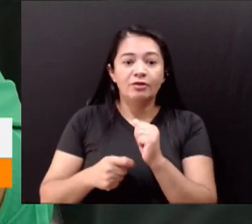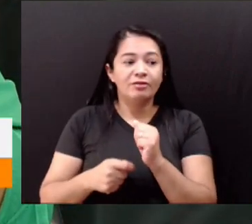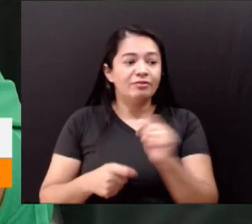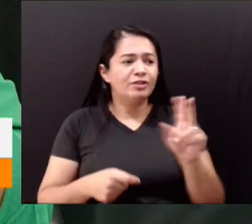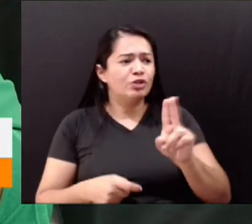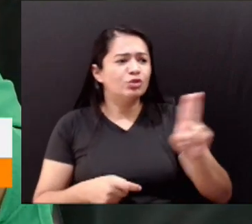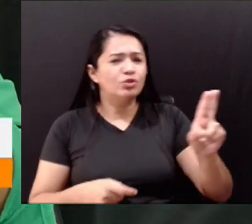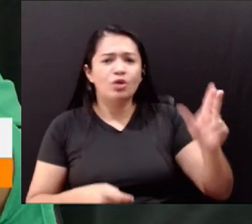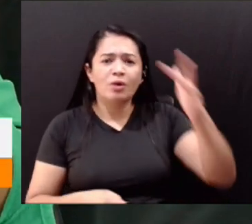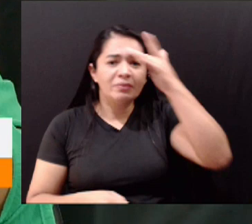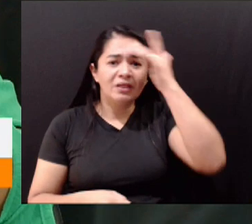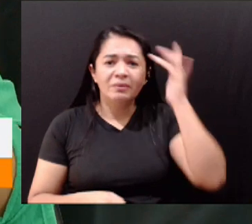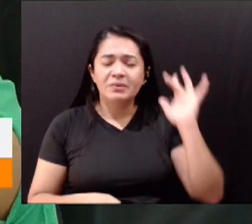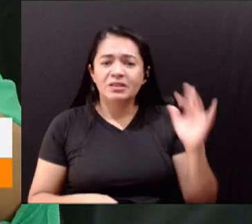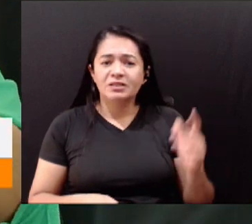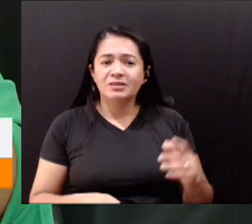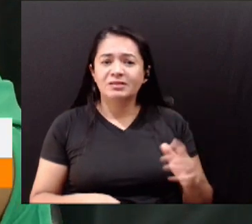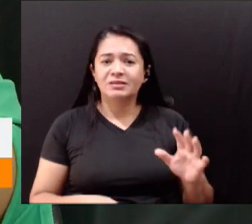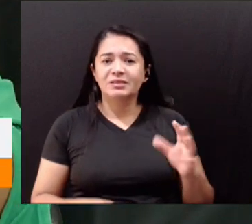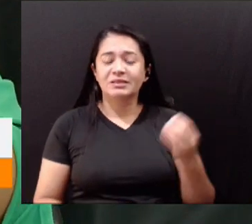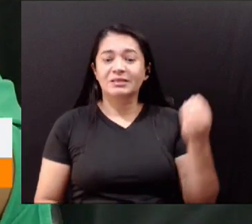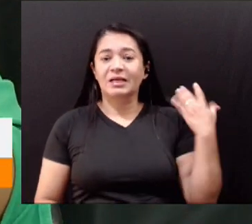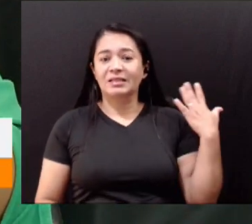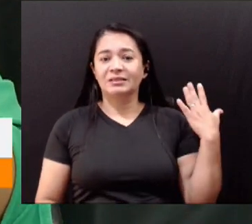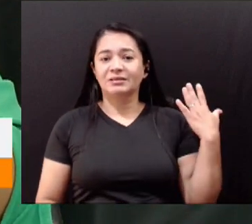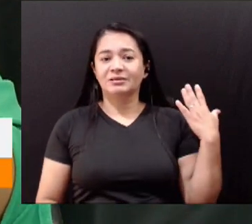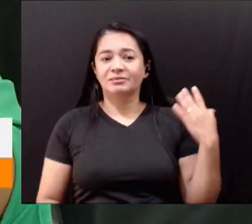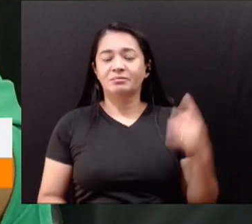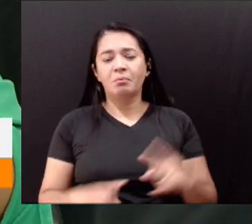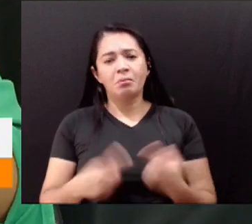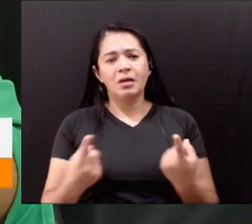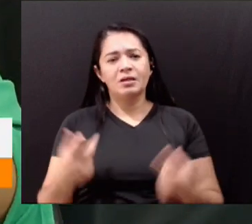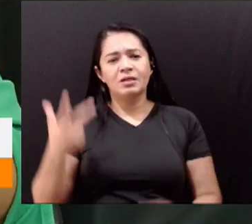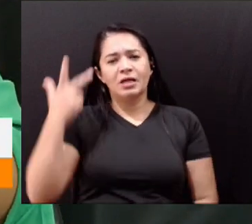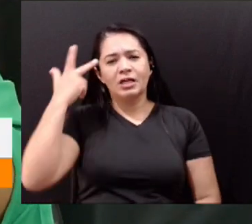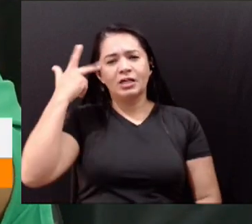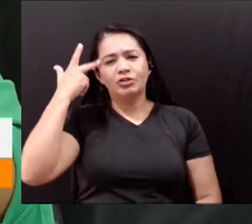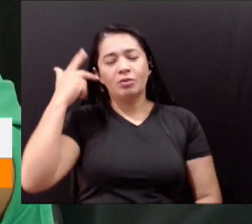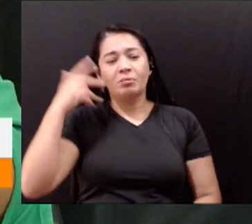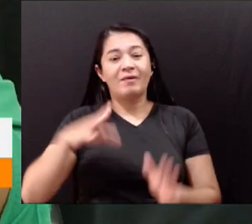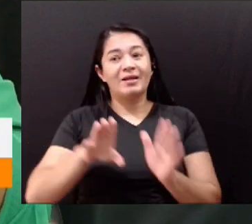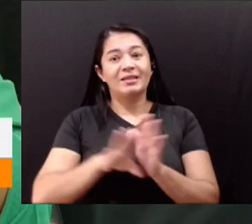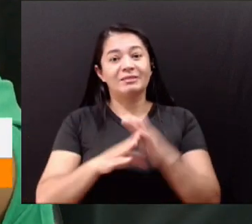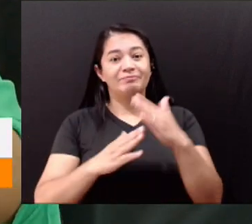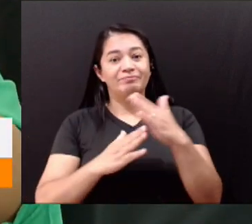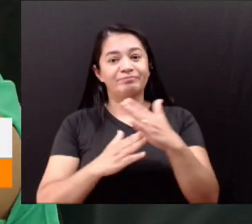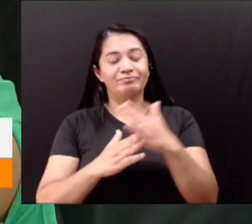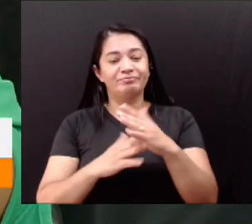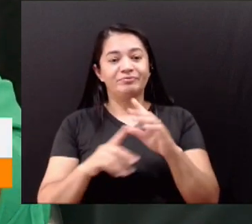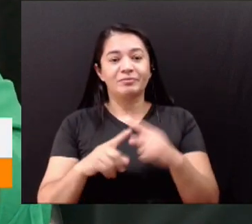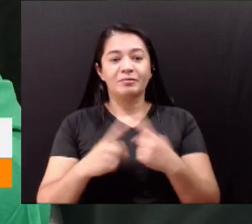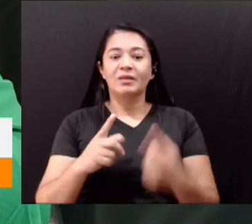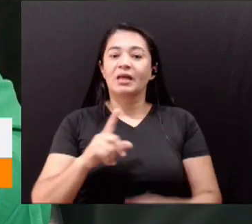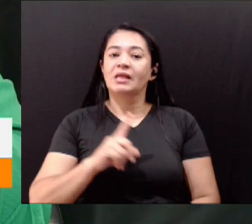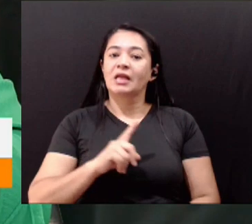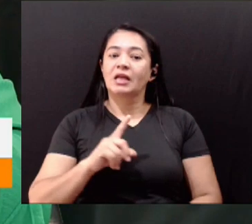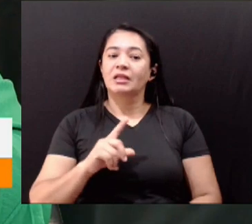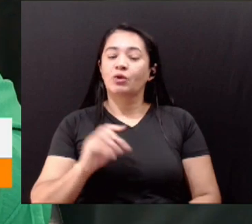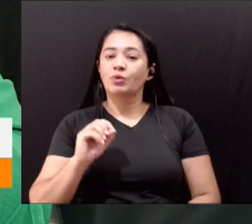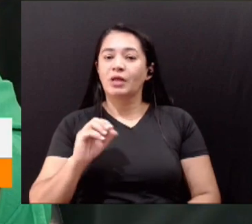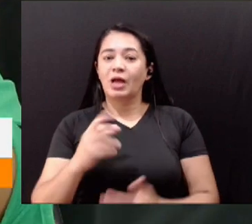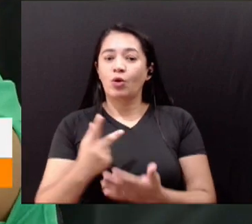ser frustrante, mas é normal até certo ponto, tá? No entanto, existem casos que a perda de memória pode